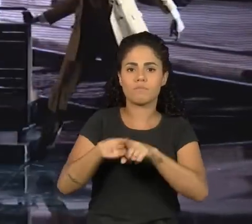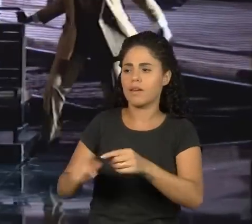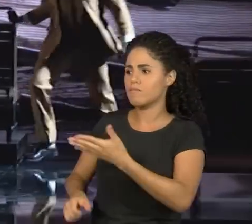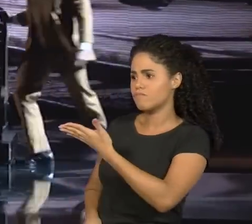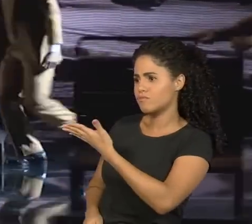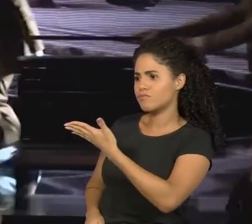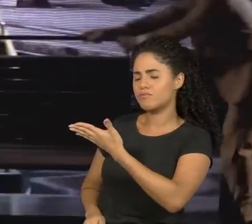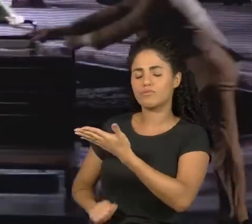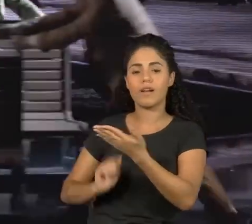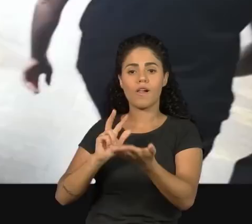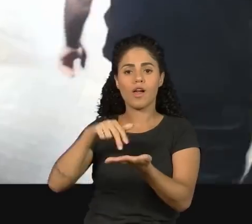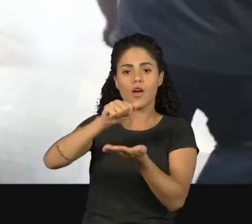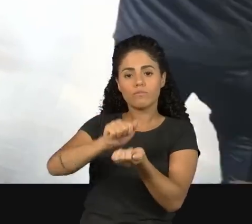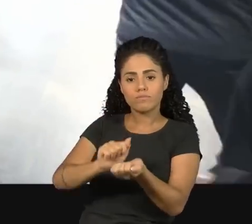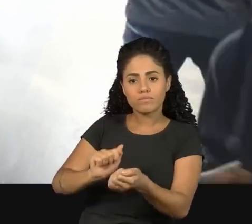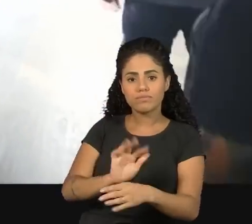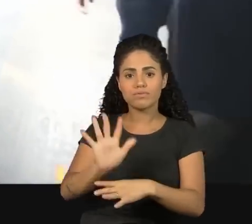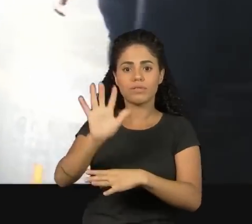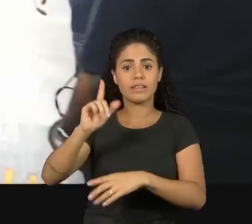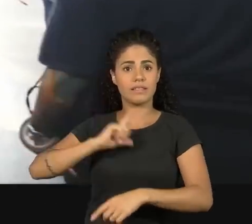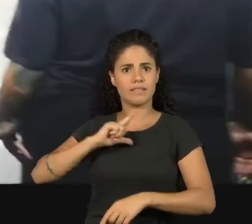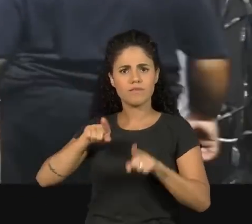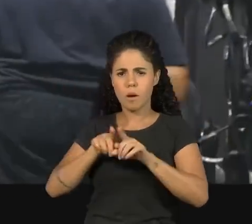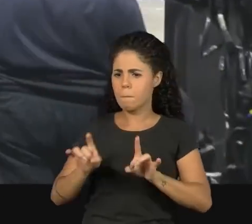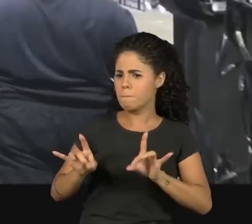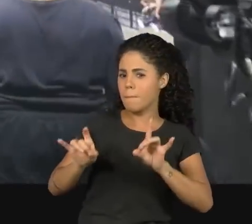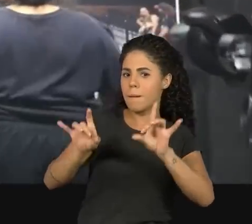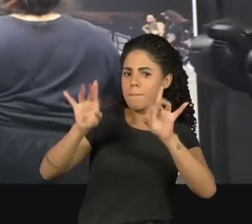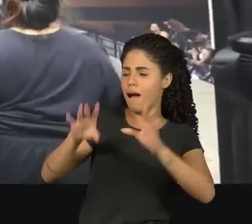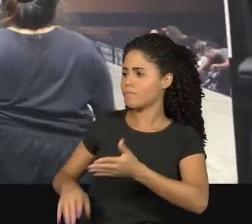projeções mapeadas e efeitos especiais.